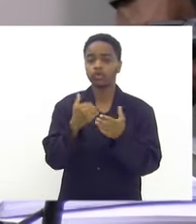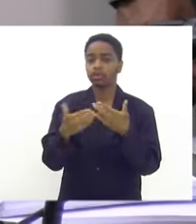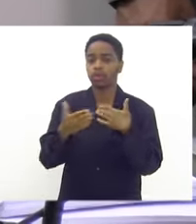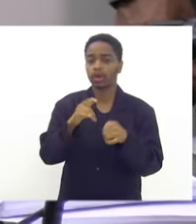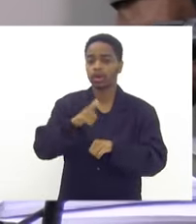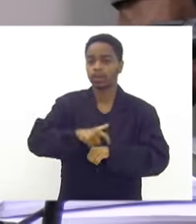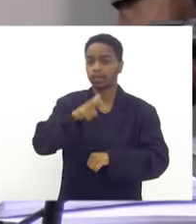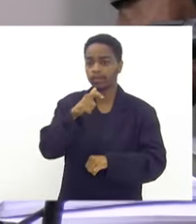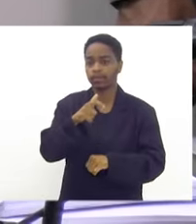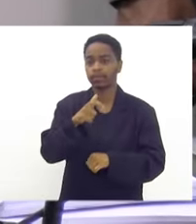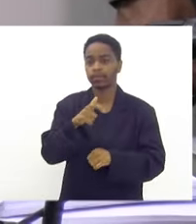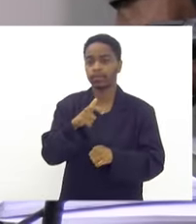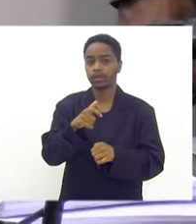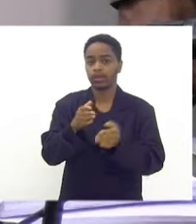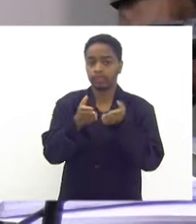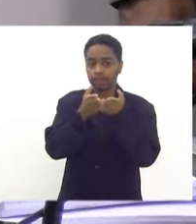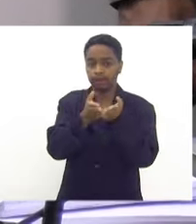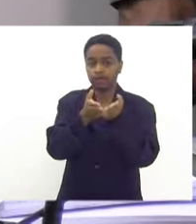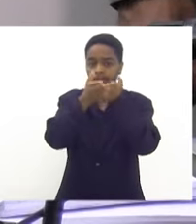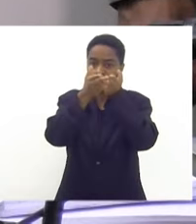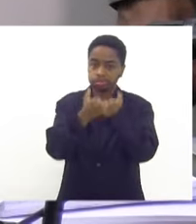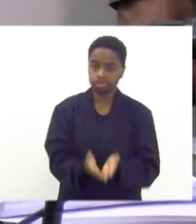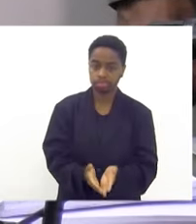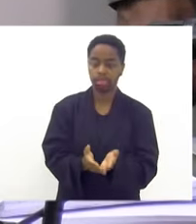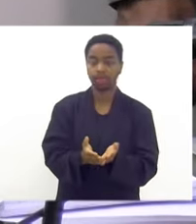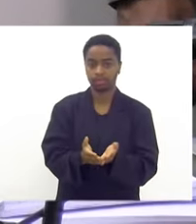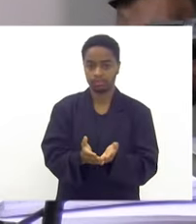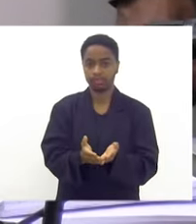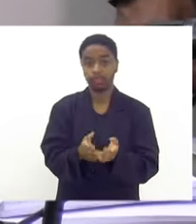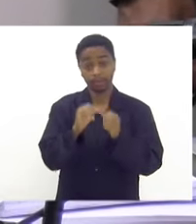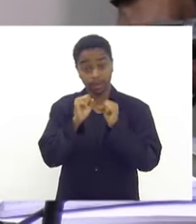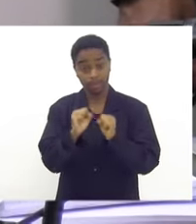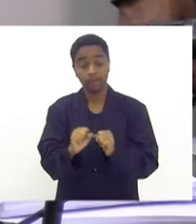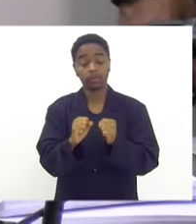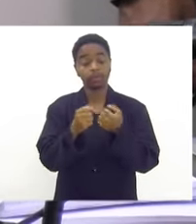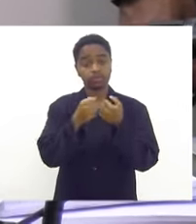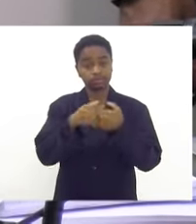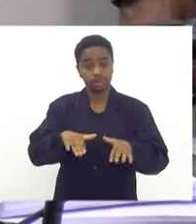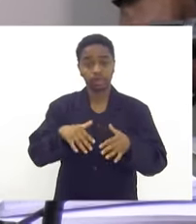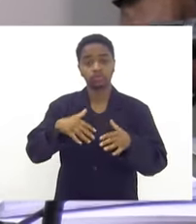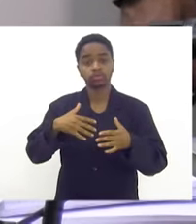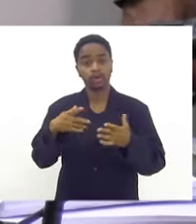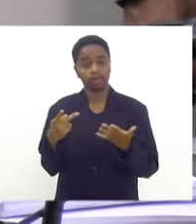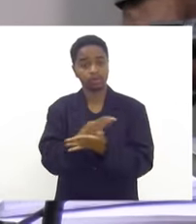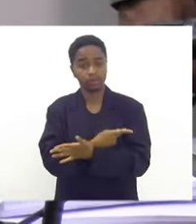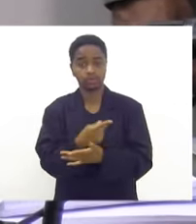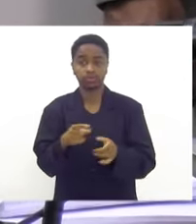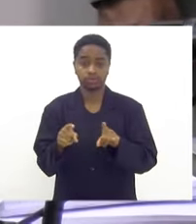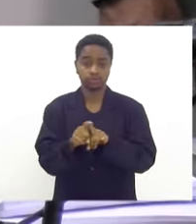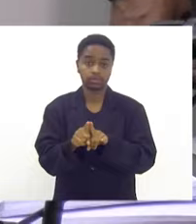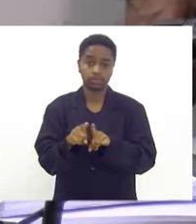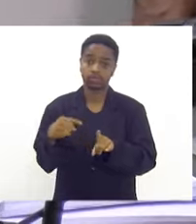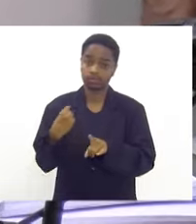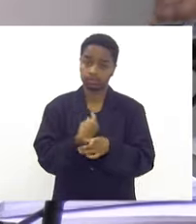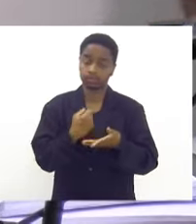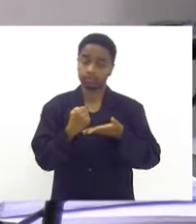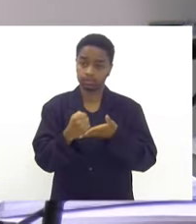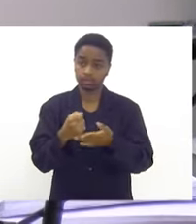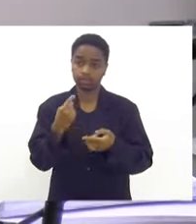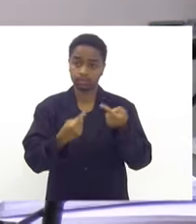ele aquela embarcação acabar de fundar dentro da B de Guanabara que pode causar transtorno vamos comprovar isso tudo sem dúvida